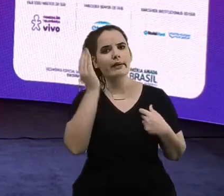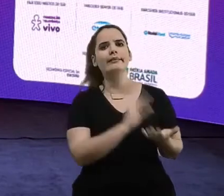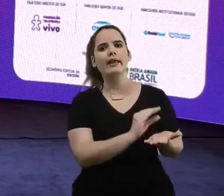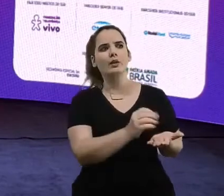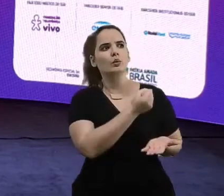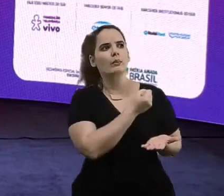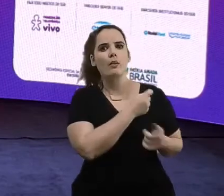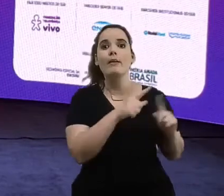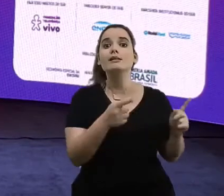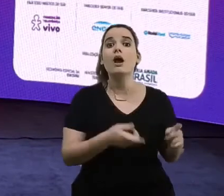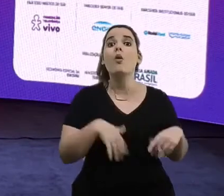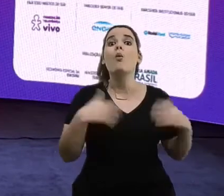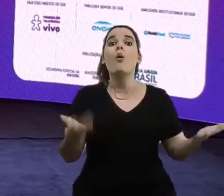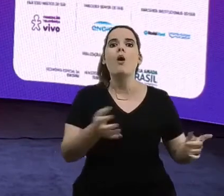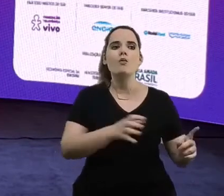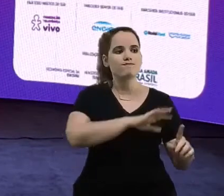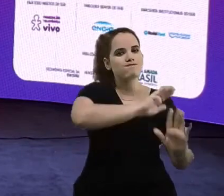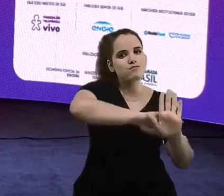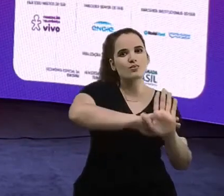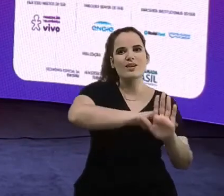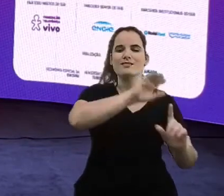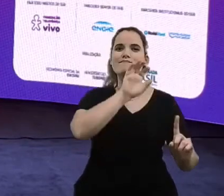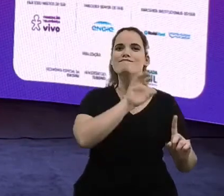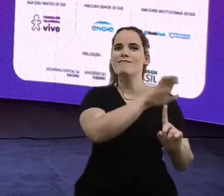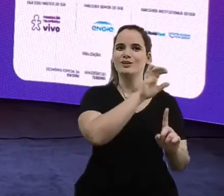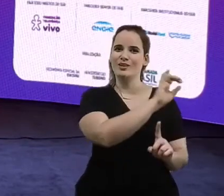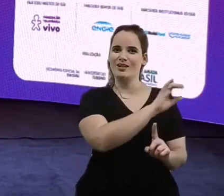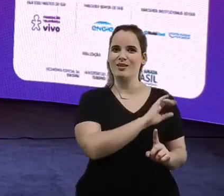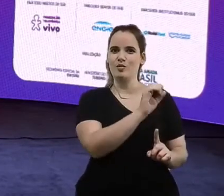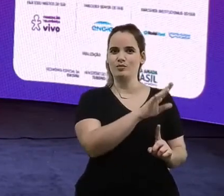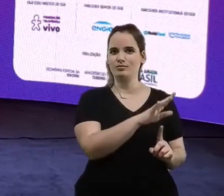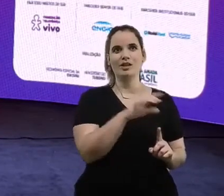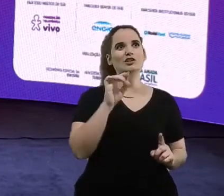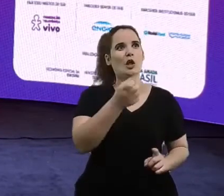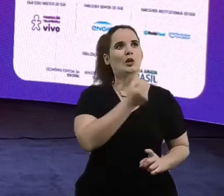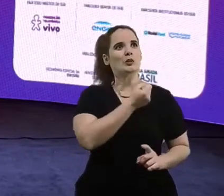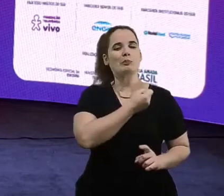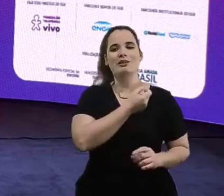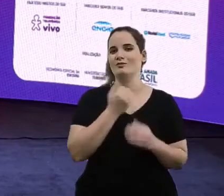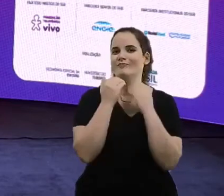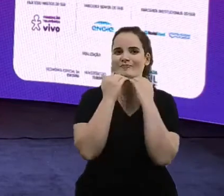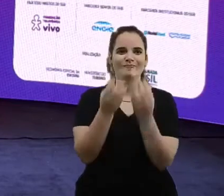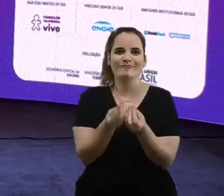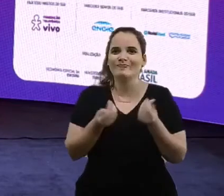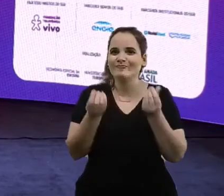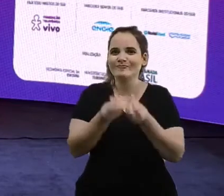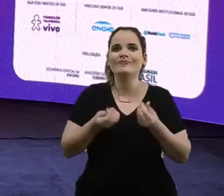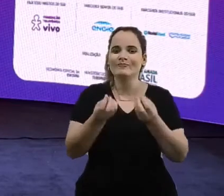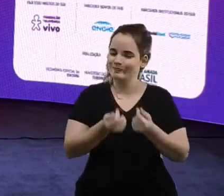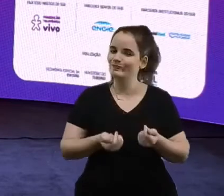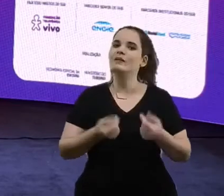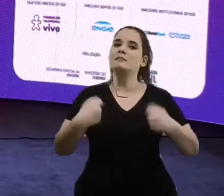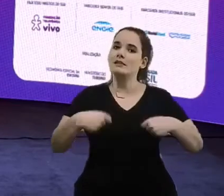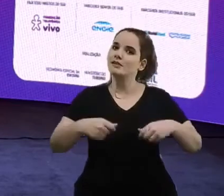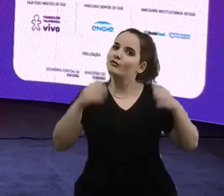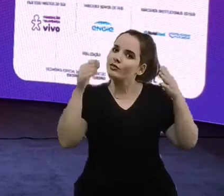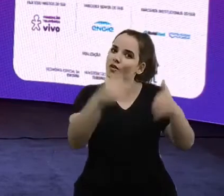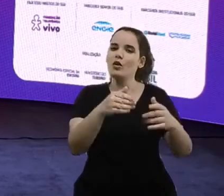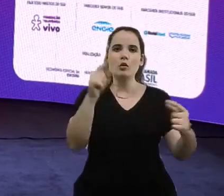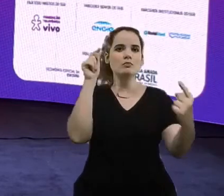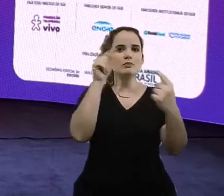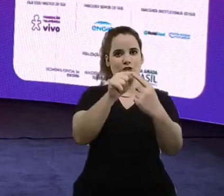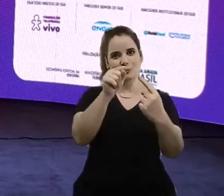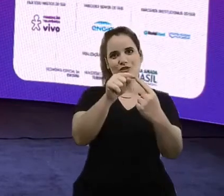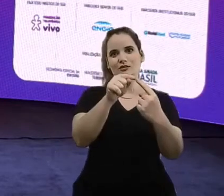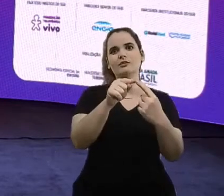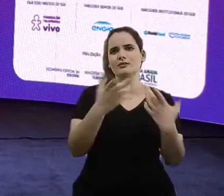Então, o impacto real está muito mais adiante em cima da grande alma, do grande objetivo, e que é super difícil,